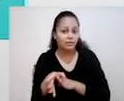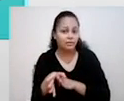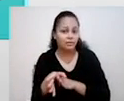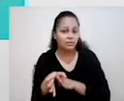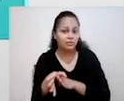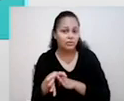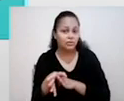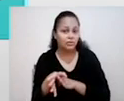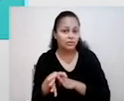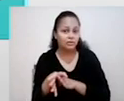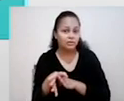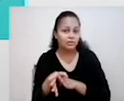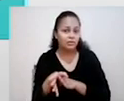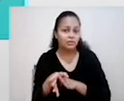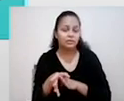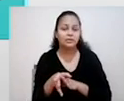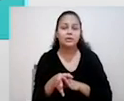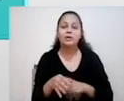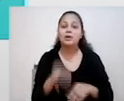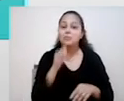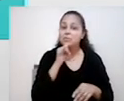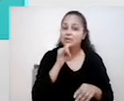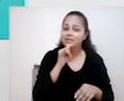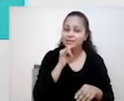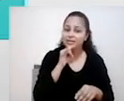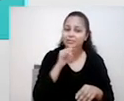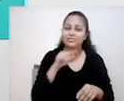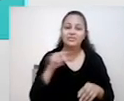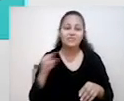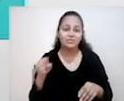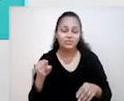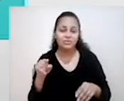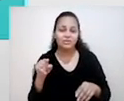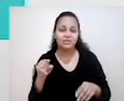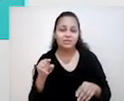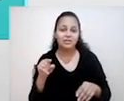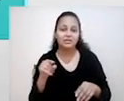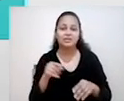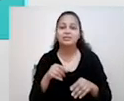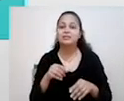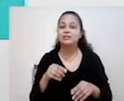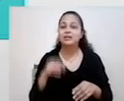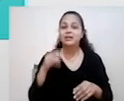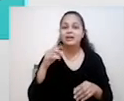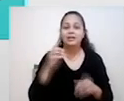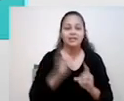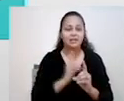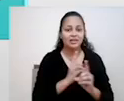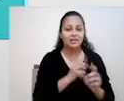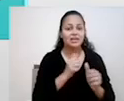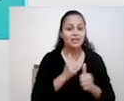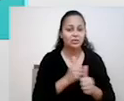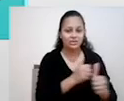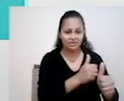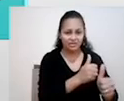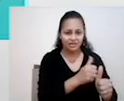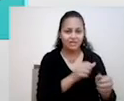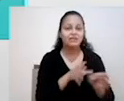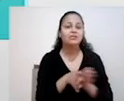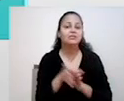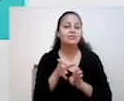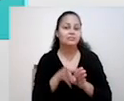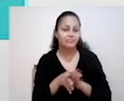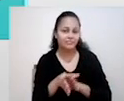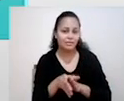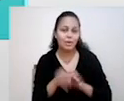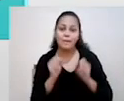você poderá ter alguma consequência negativa, poderá acontecer alguma coisa ruim, mas não é obrigatório que isso ocorra. Então, nota que em todos